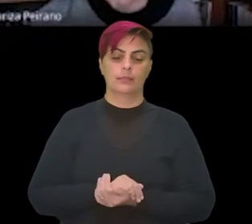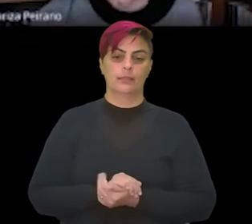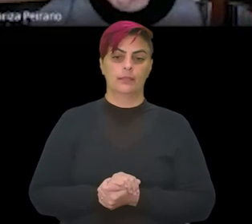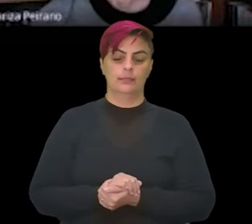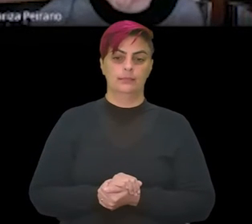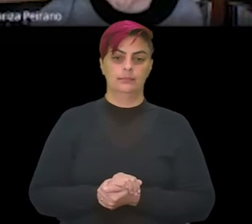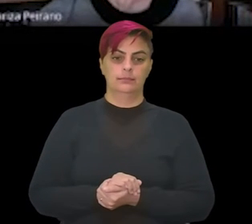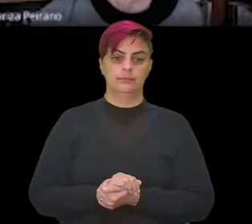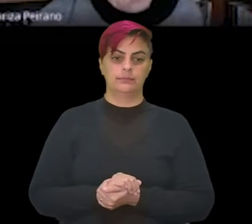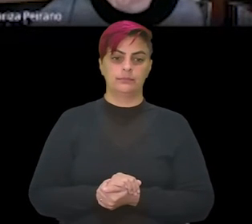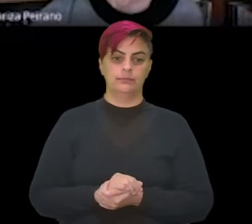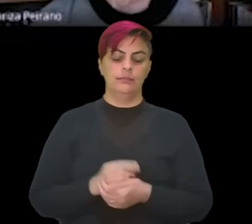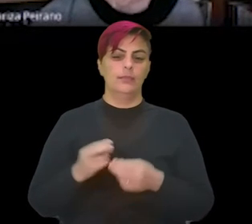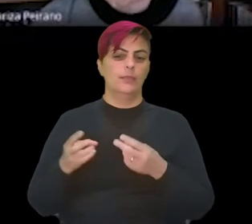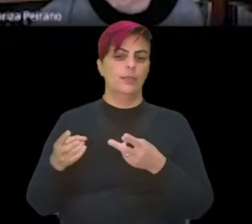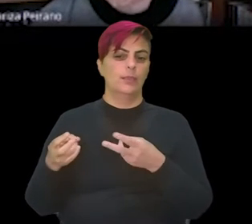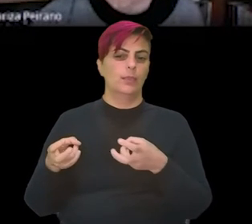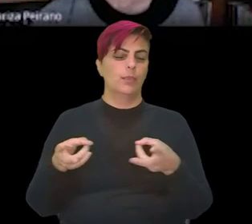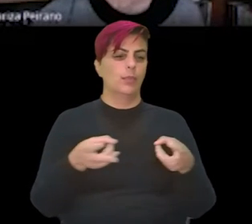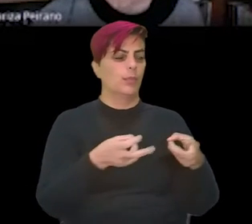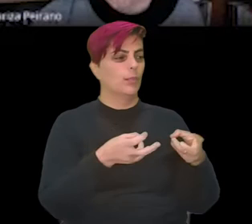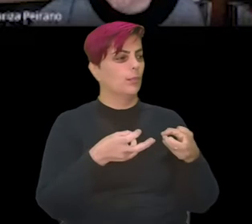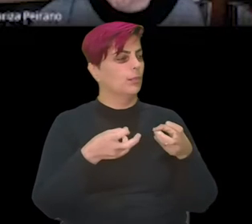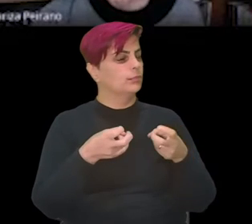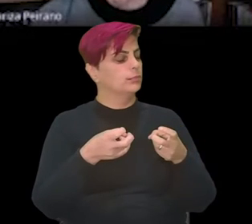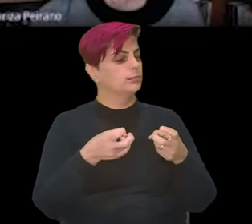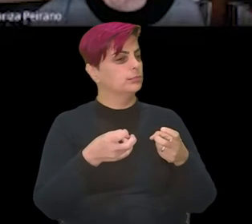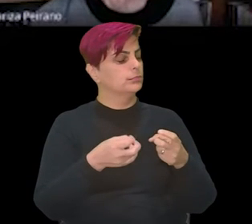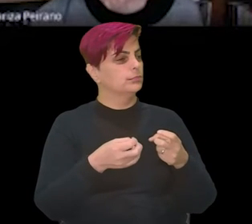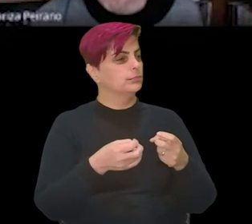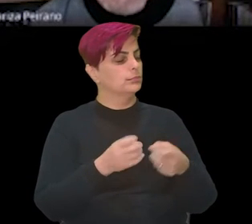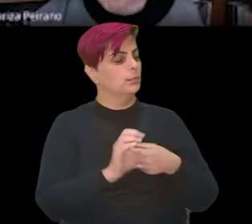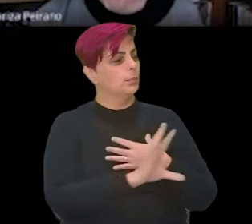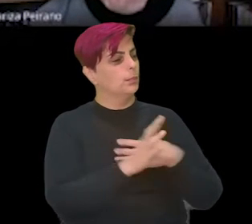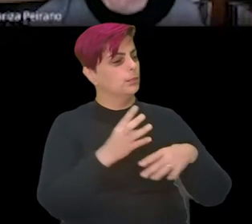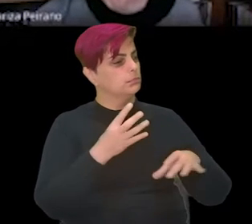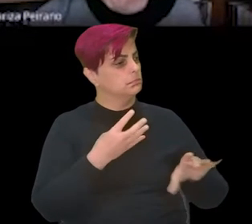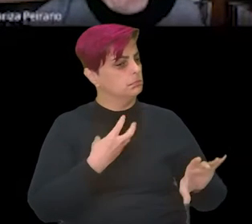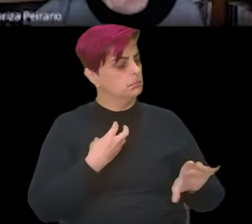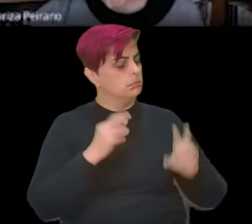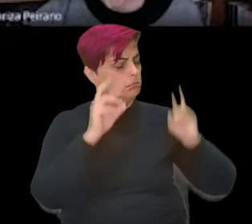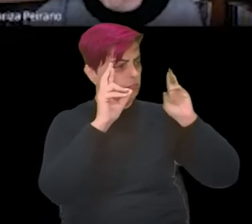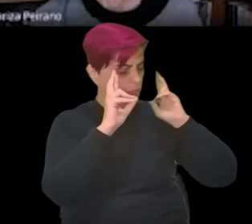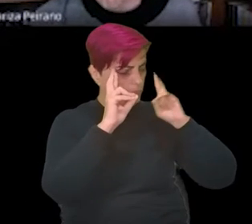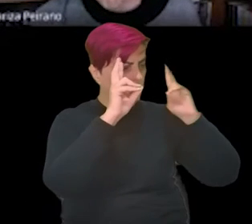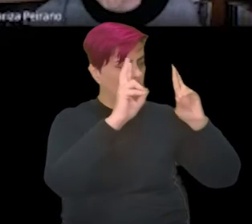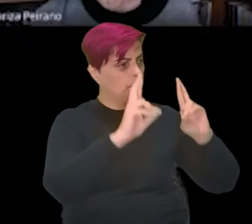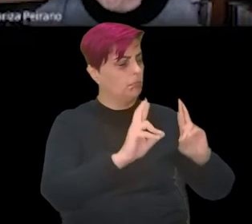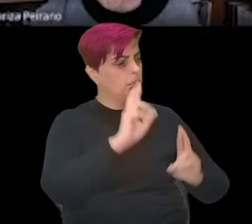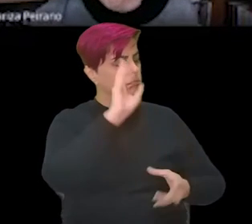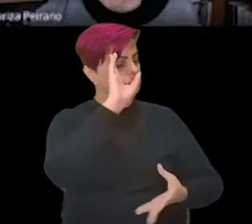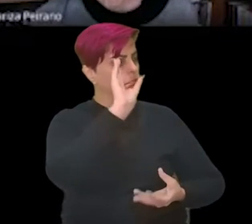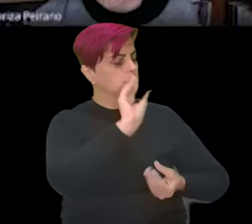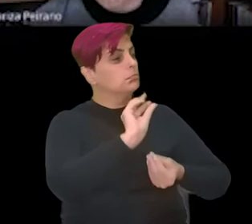captar a visão essencial do outro, com a reverência e a verdadeira compreensão que